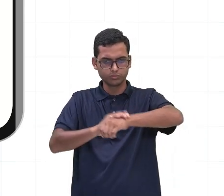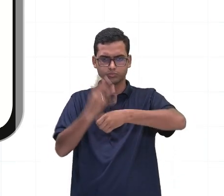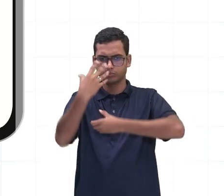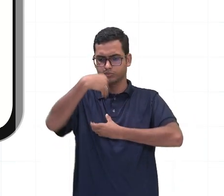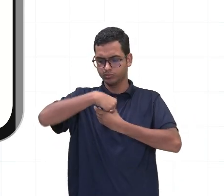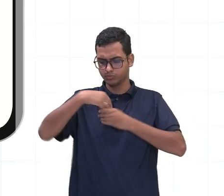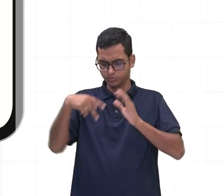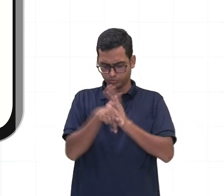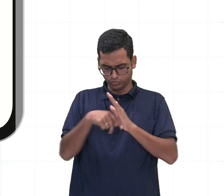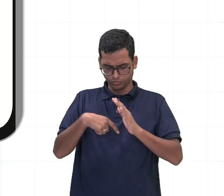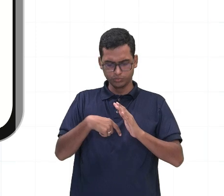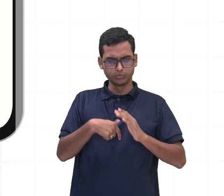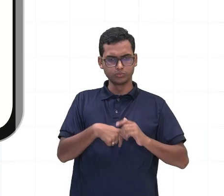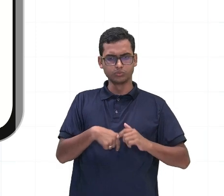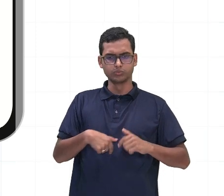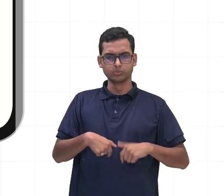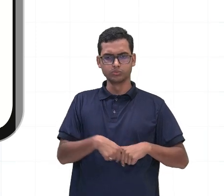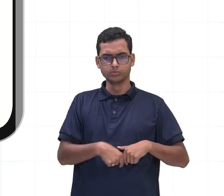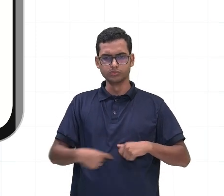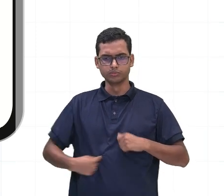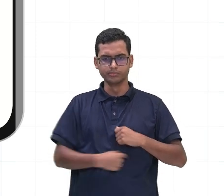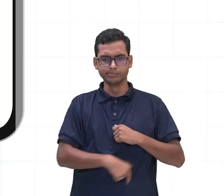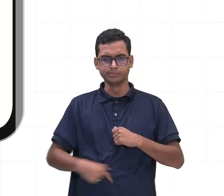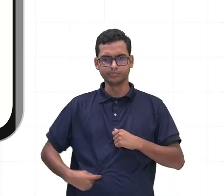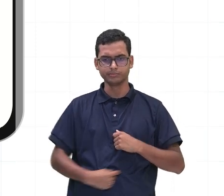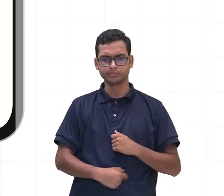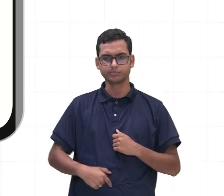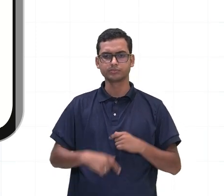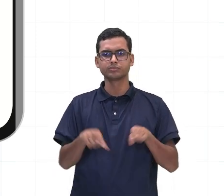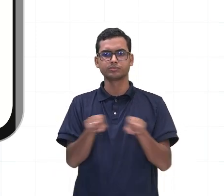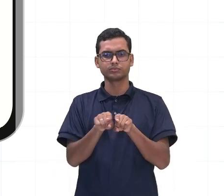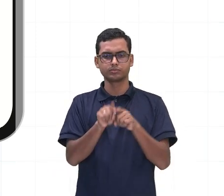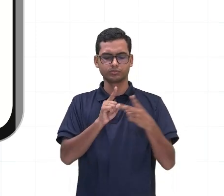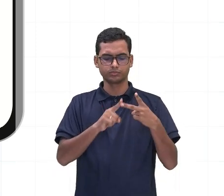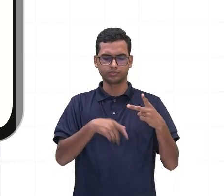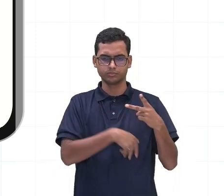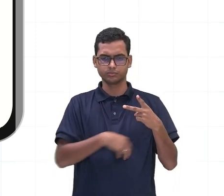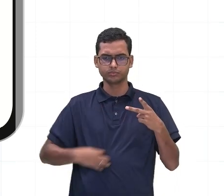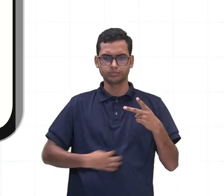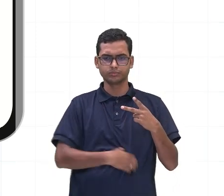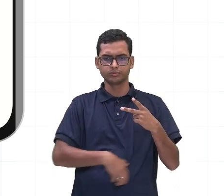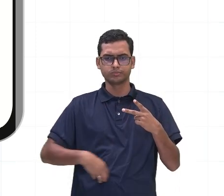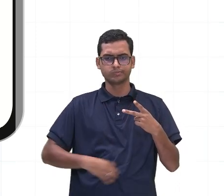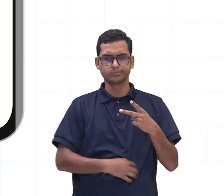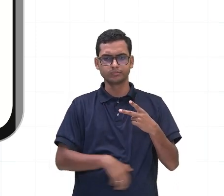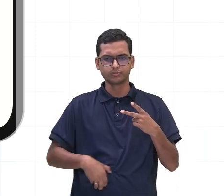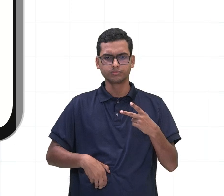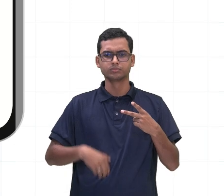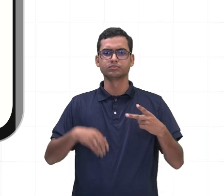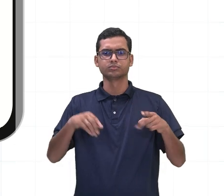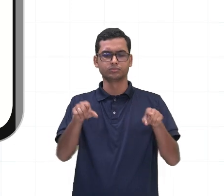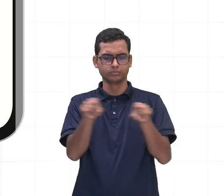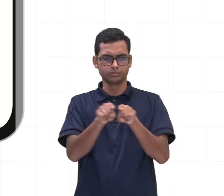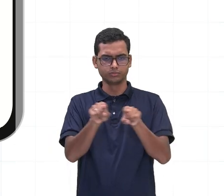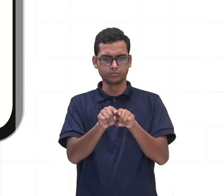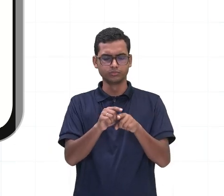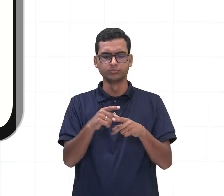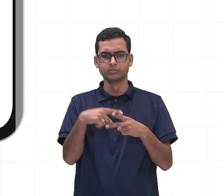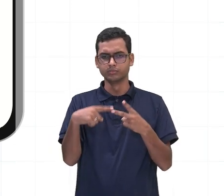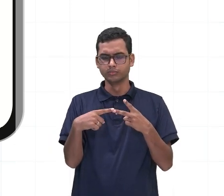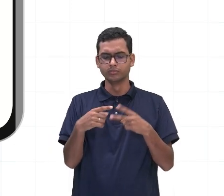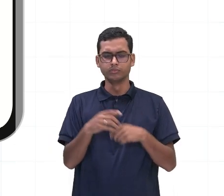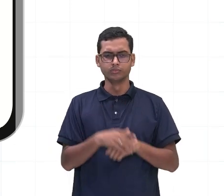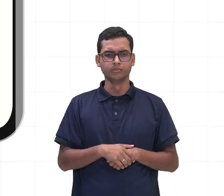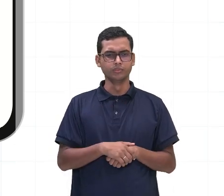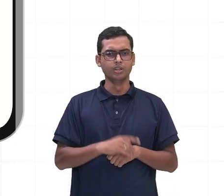no intestino grosso. Transporte de substâncias e para isso, né, algumas células que compõem esse tecido de transporte de